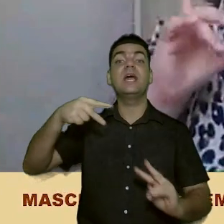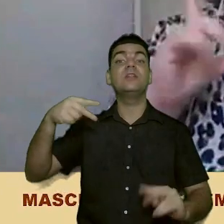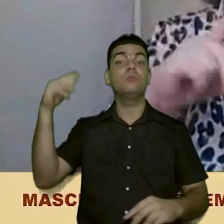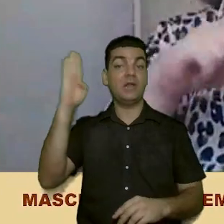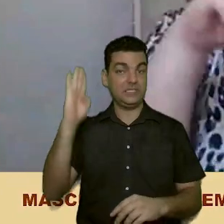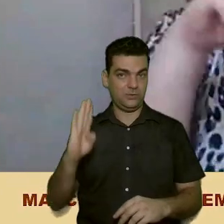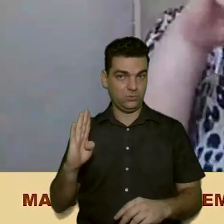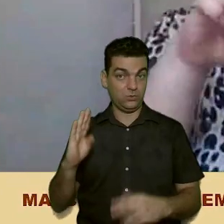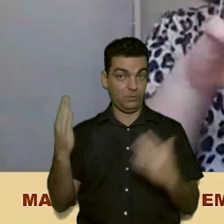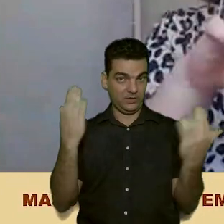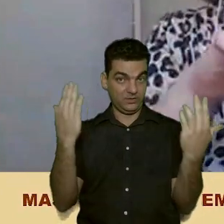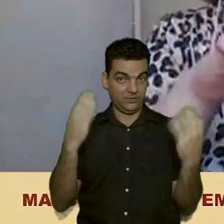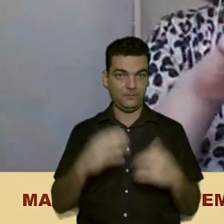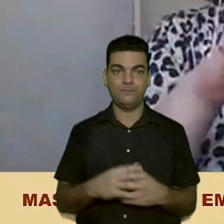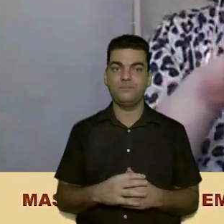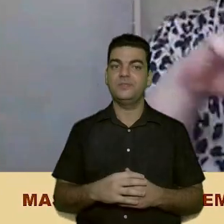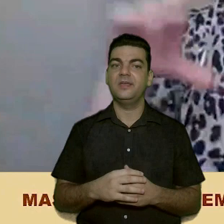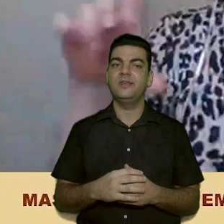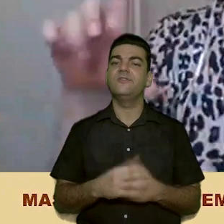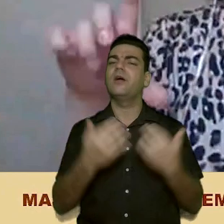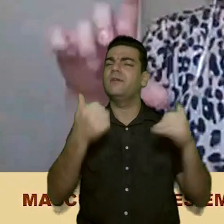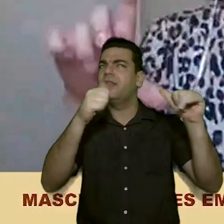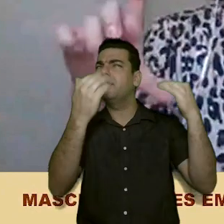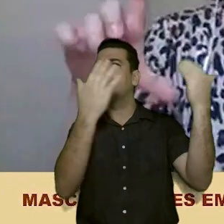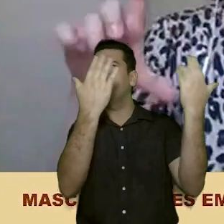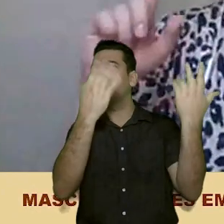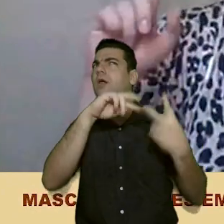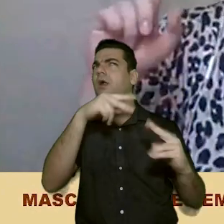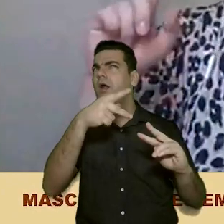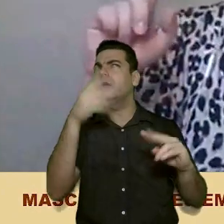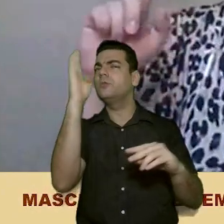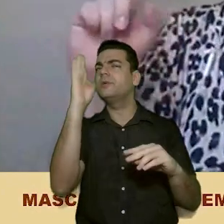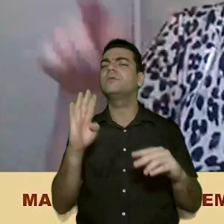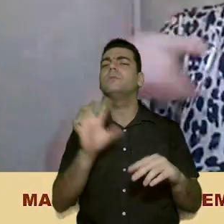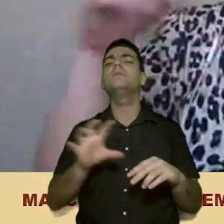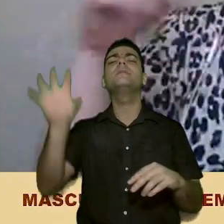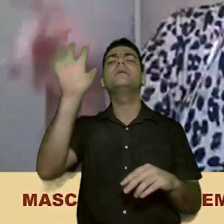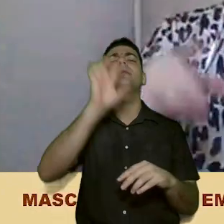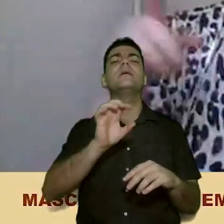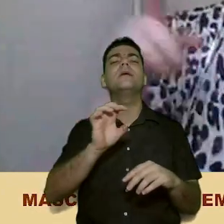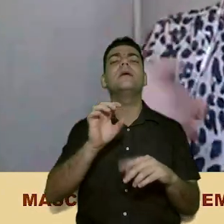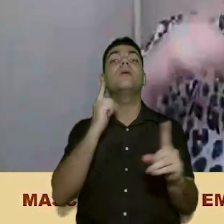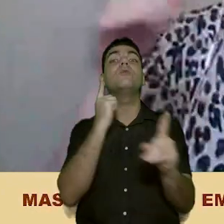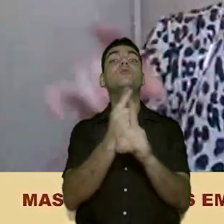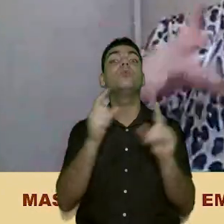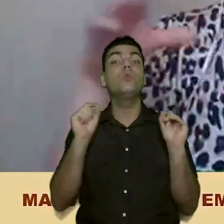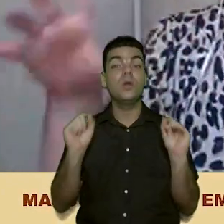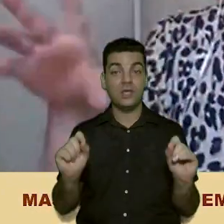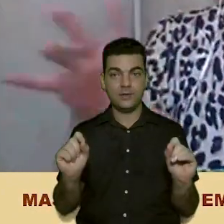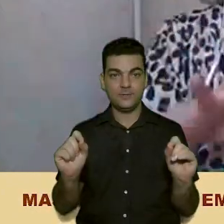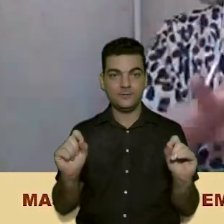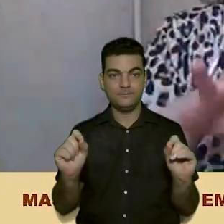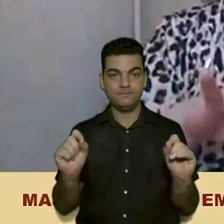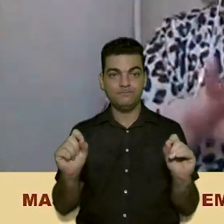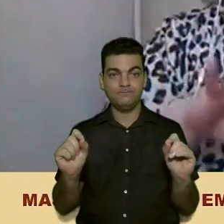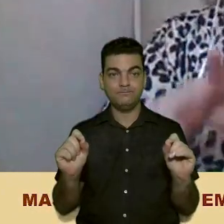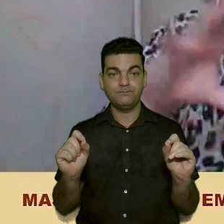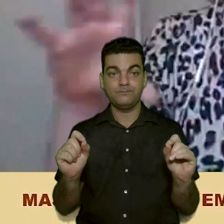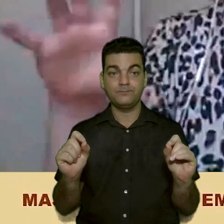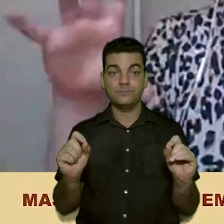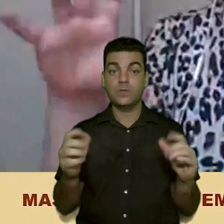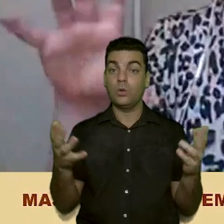no ano passado, que mostra o DNA brasileiro. Foi levantado o genoma brasileiro e tudo mais. E